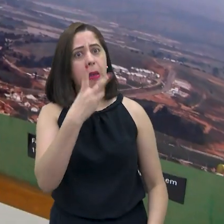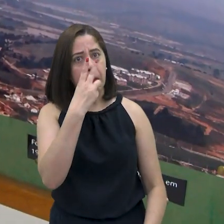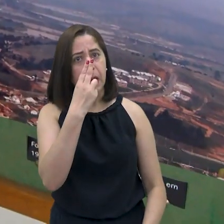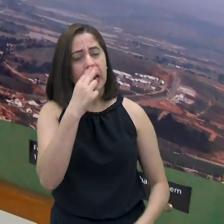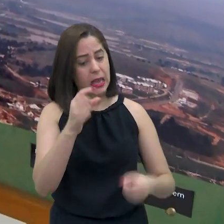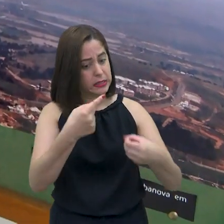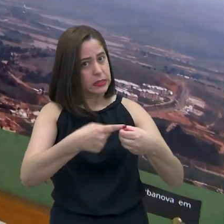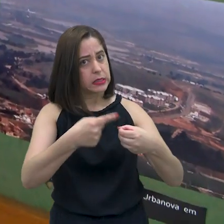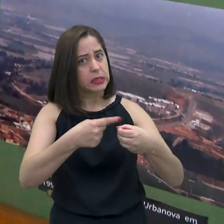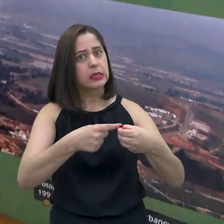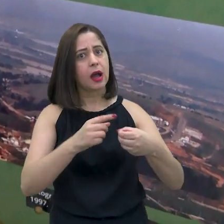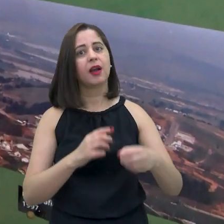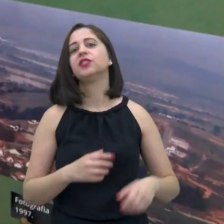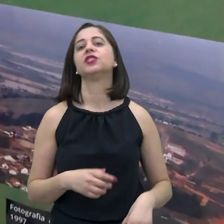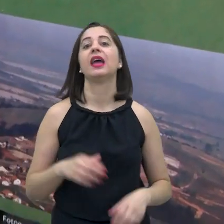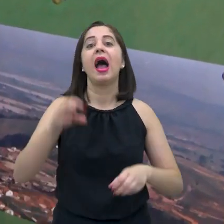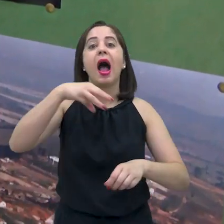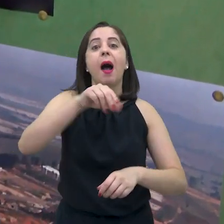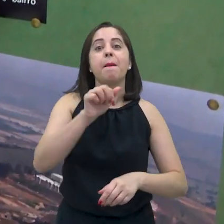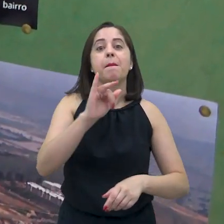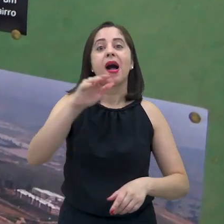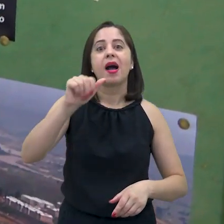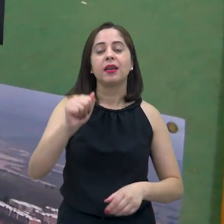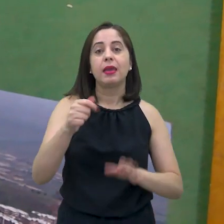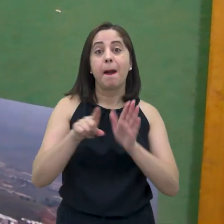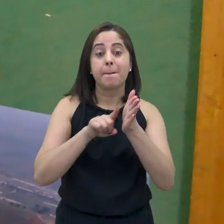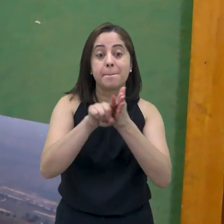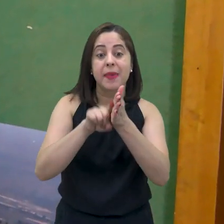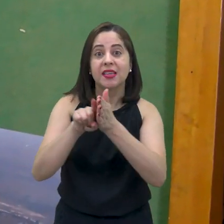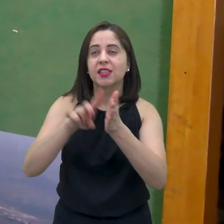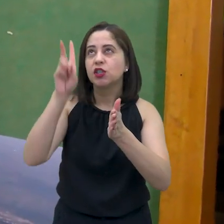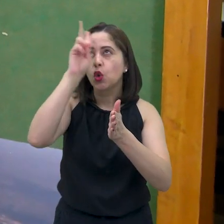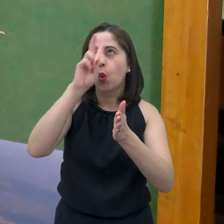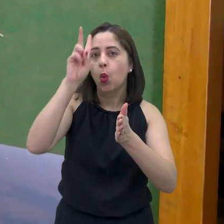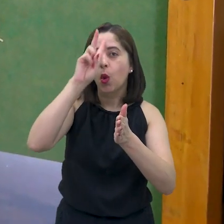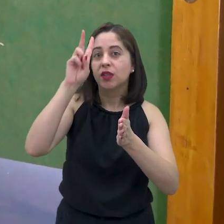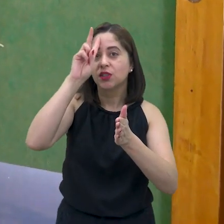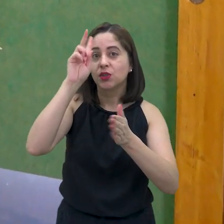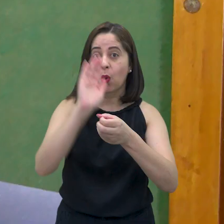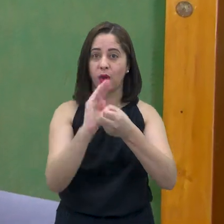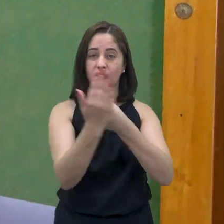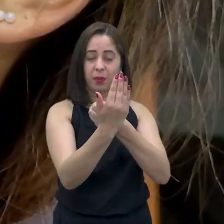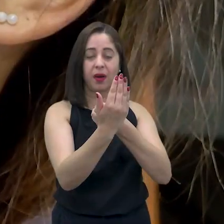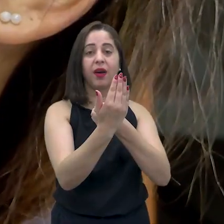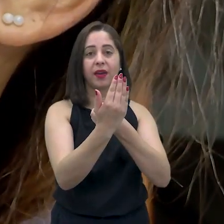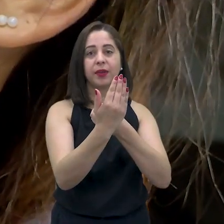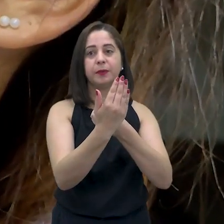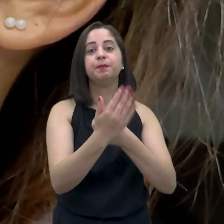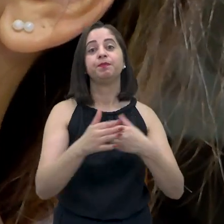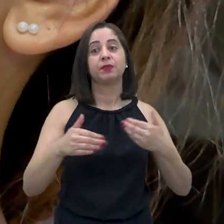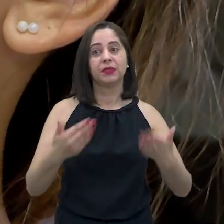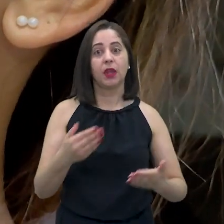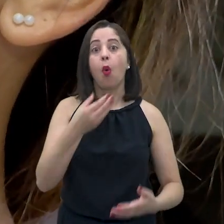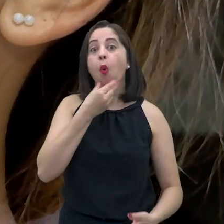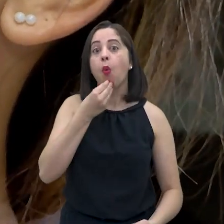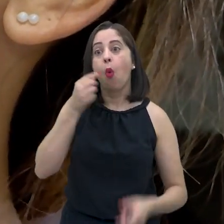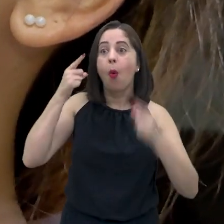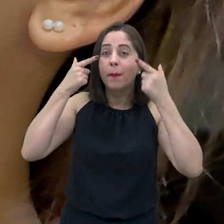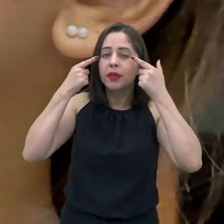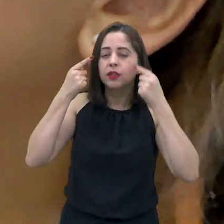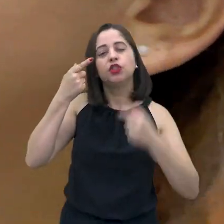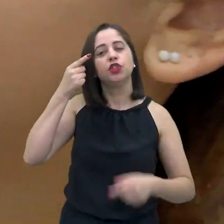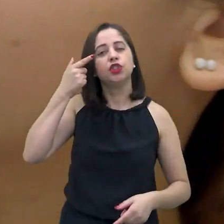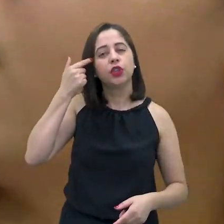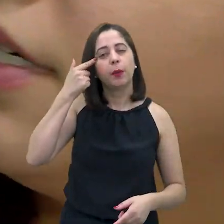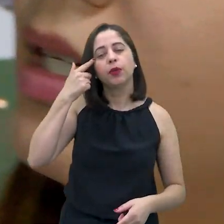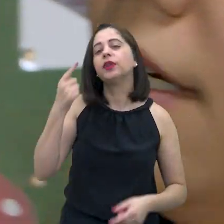a Maria pesquisou a fundo toda a história do bairro e a relação do Urbanova com xima hifumi segundo ela shishima nasceu